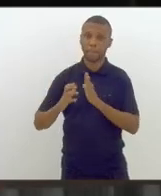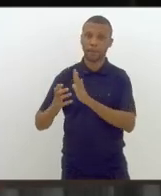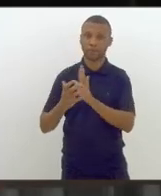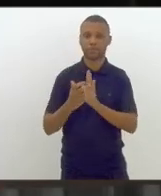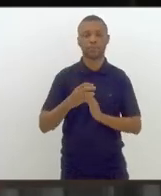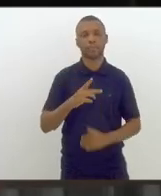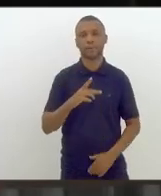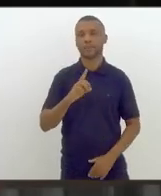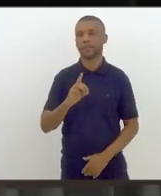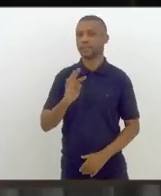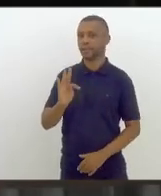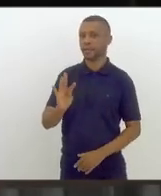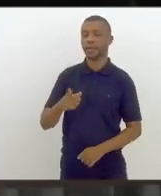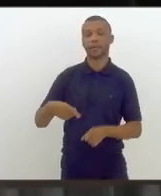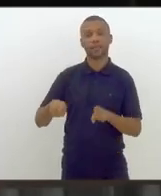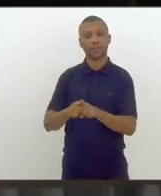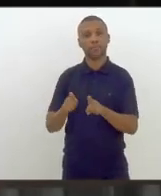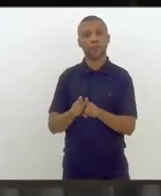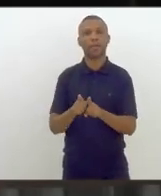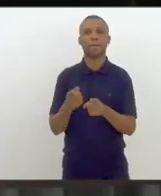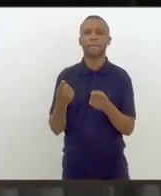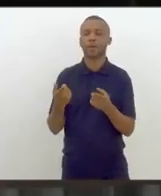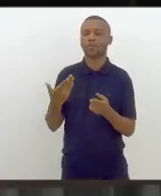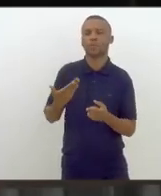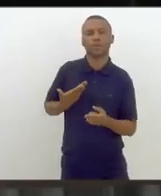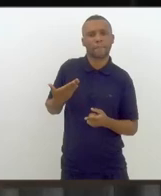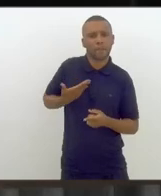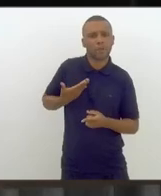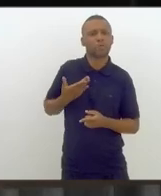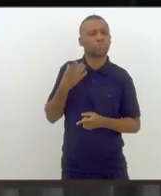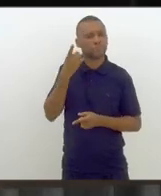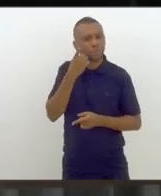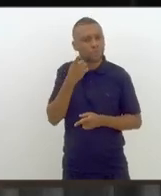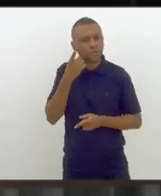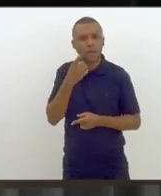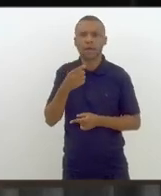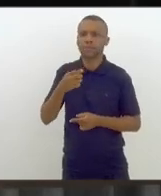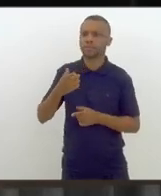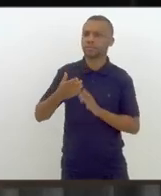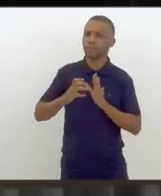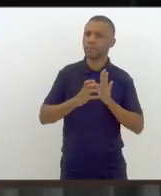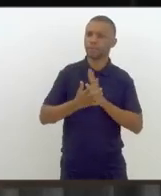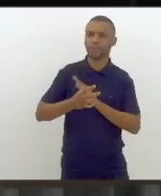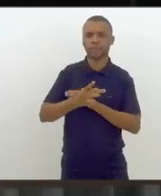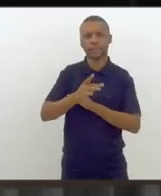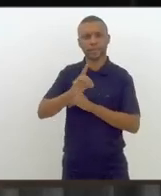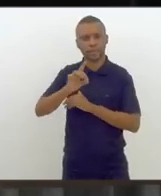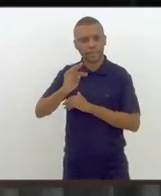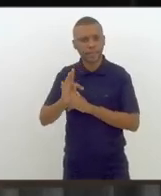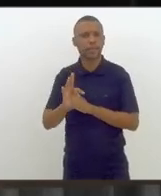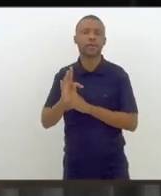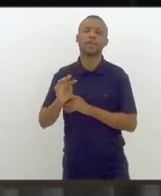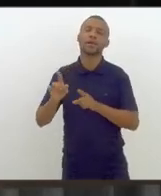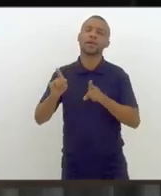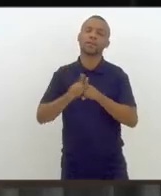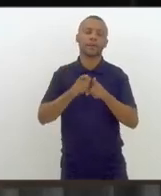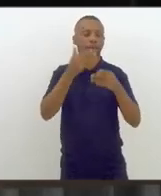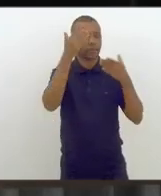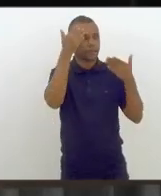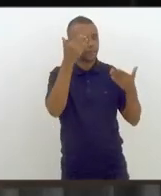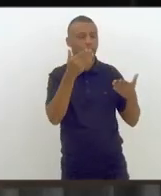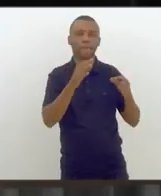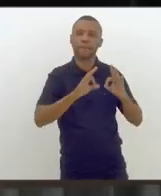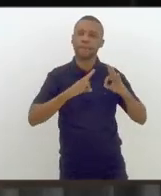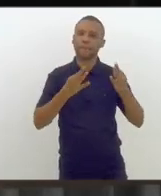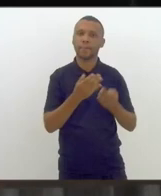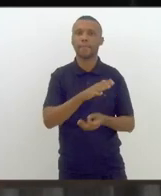PDT, agradecer aos meus companheiros do PDT que estiveram ao meu lado, agradecer a minha família, a minha mãe, que teve